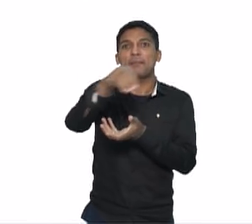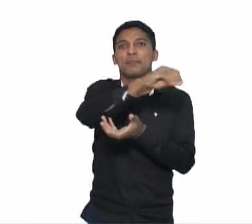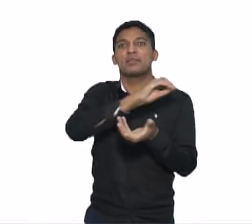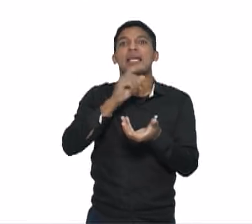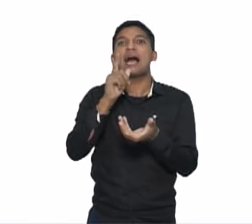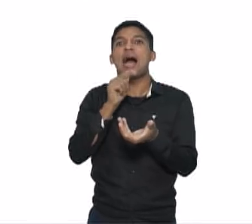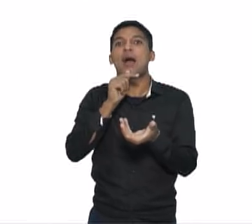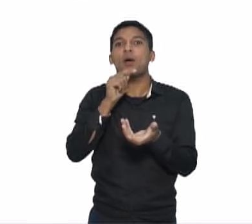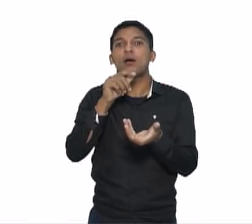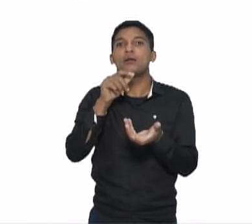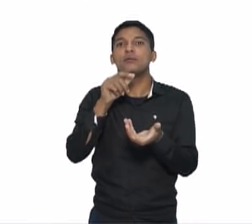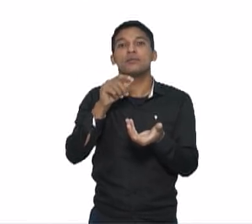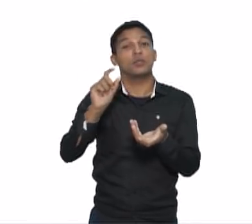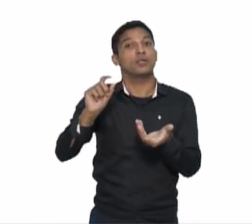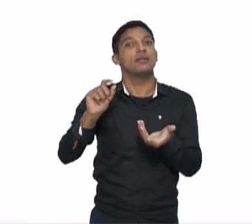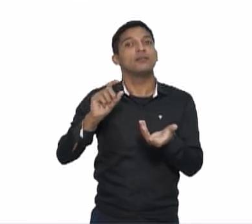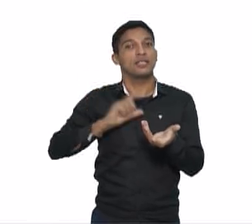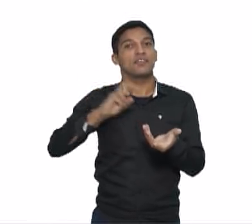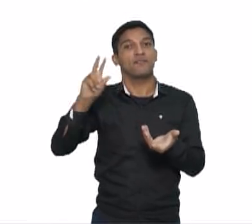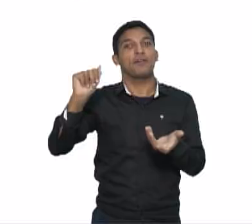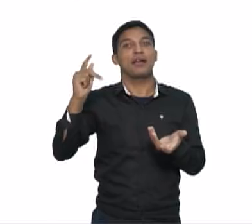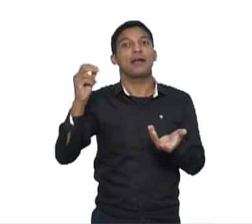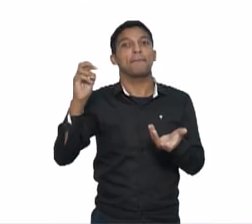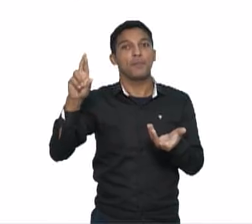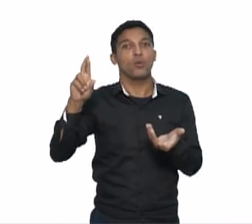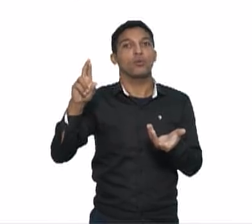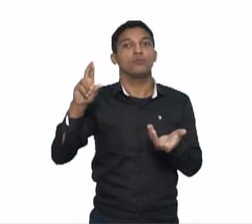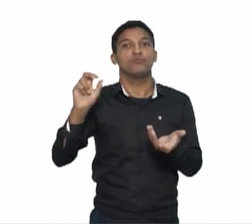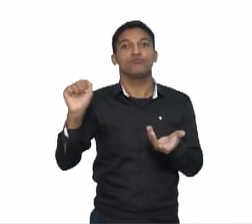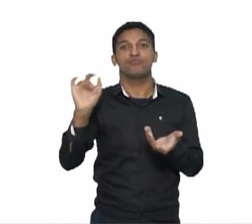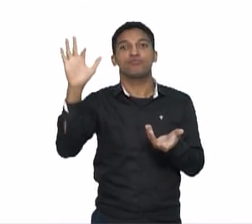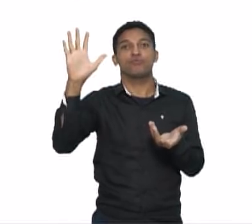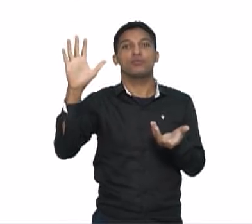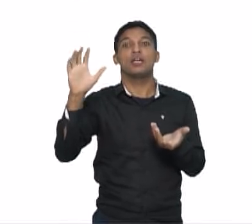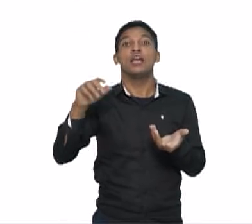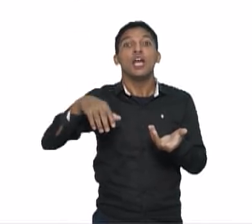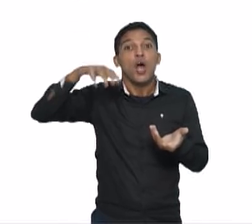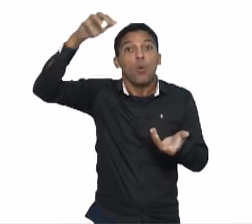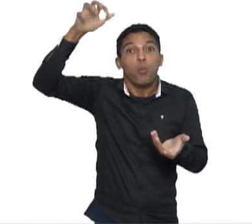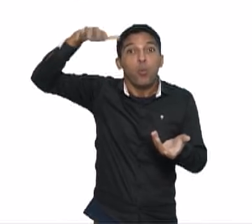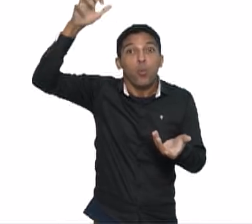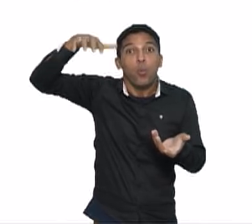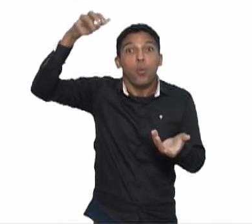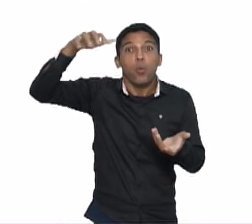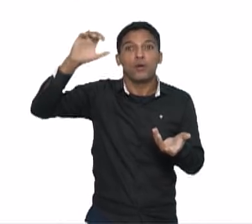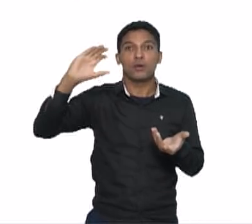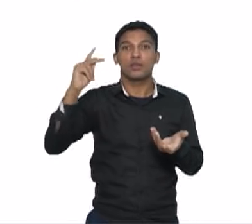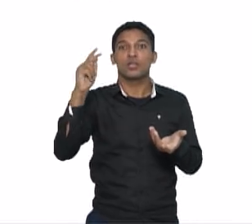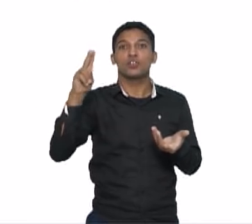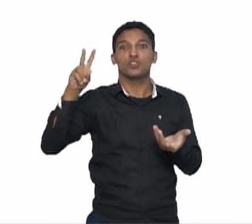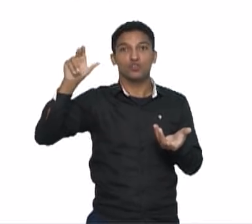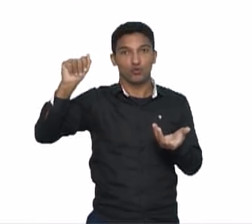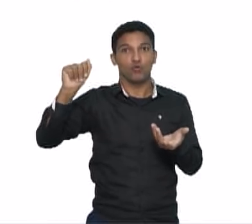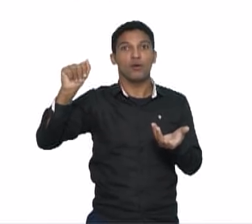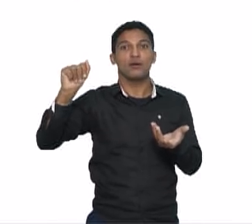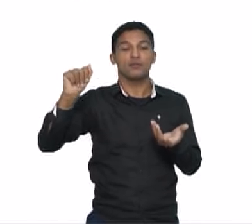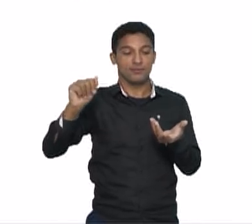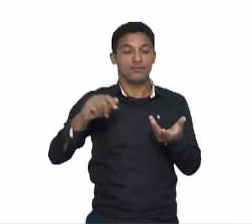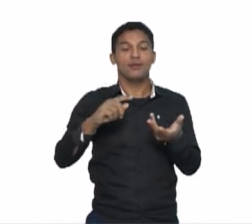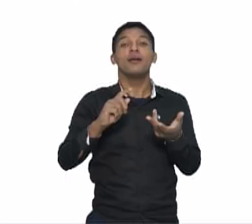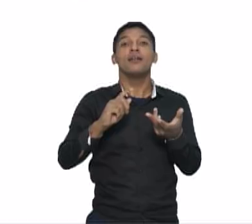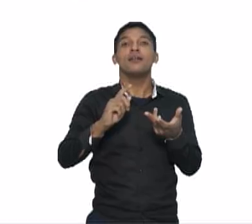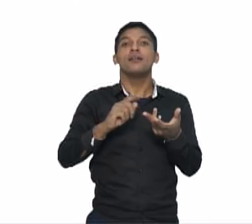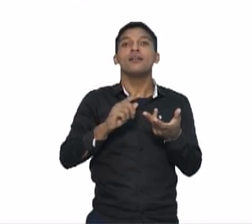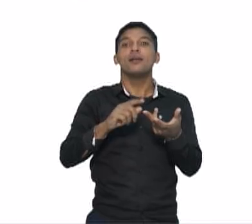água, chuva, lago, rio, mar, oceano, geleira, lençol